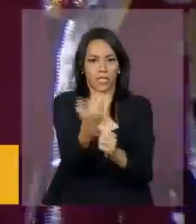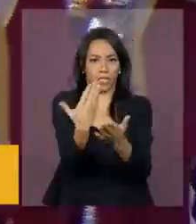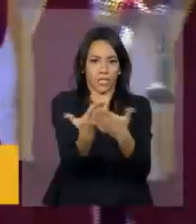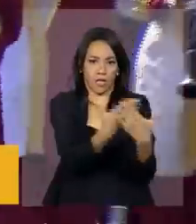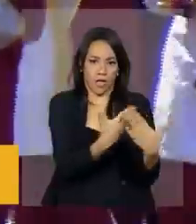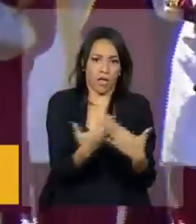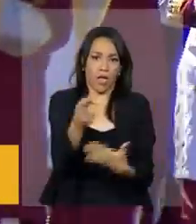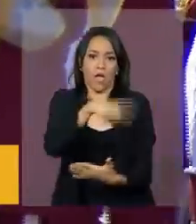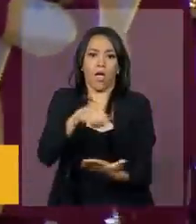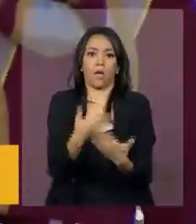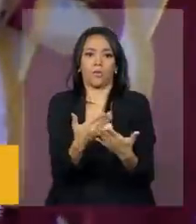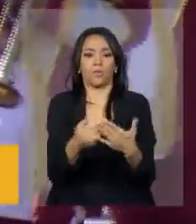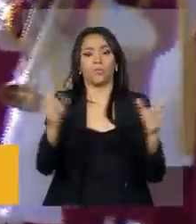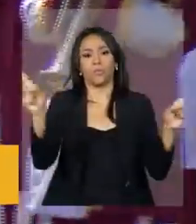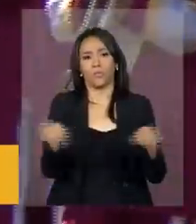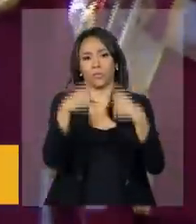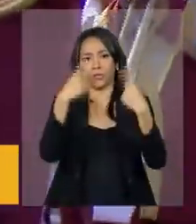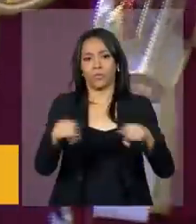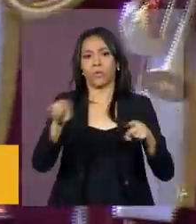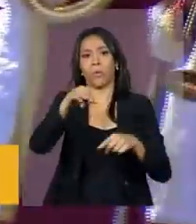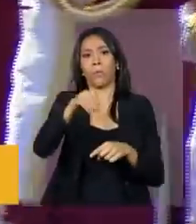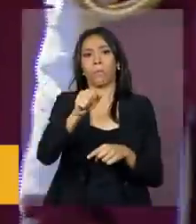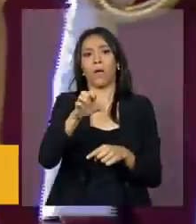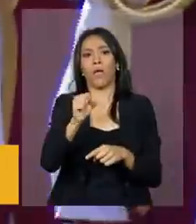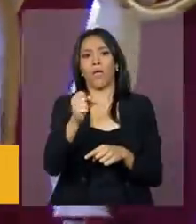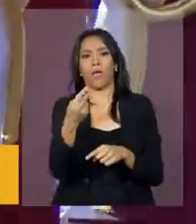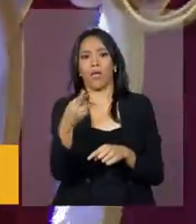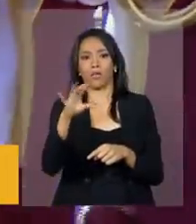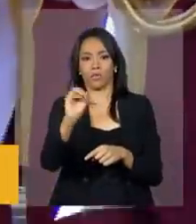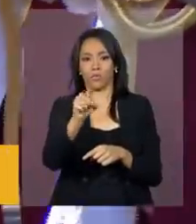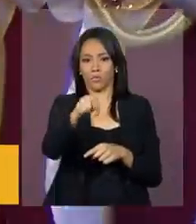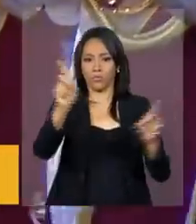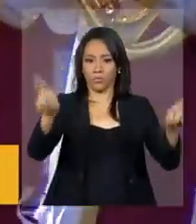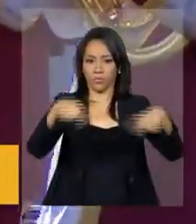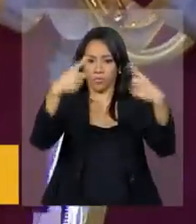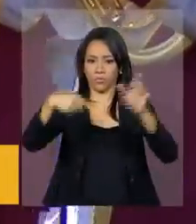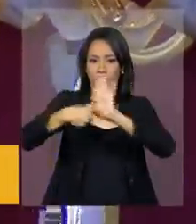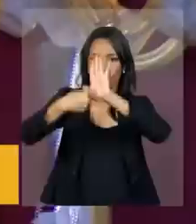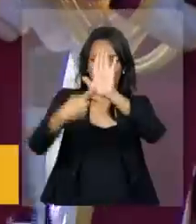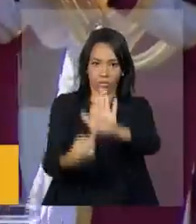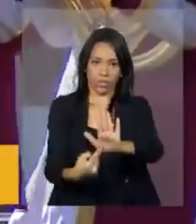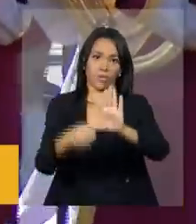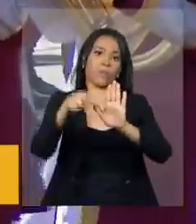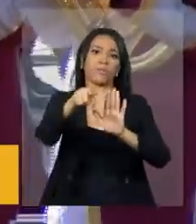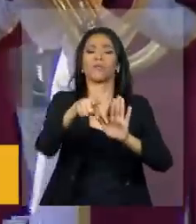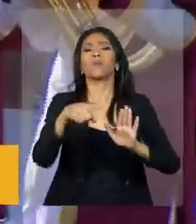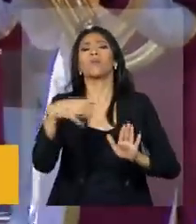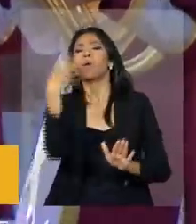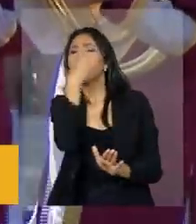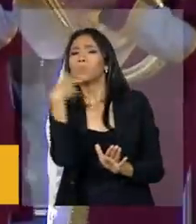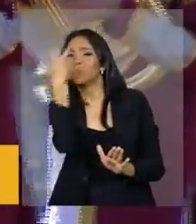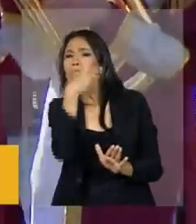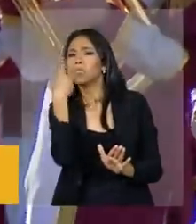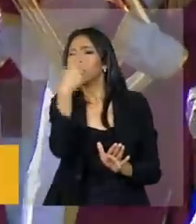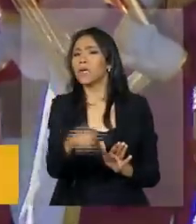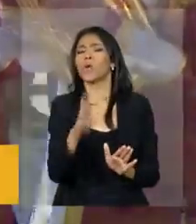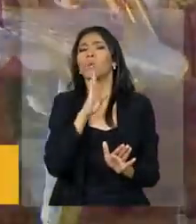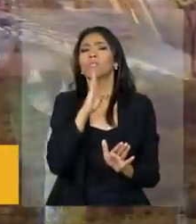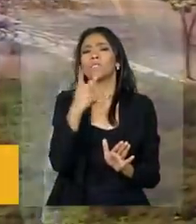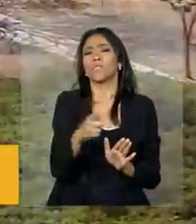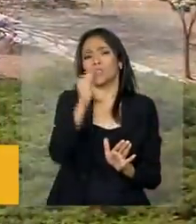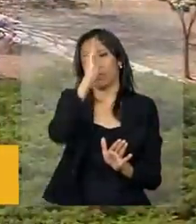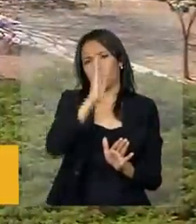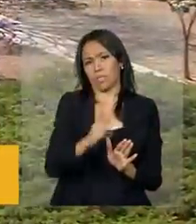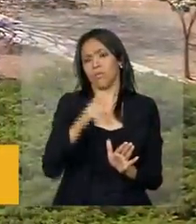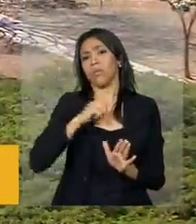maestro Steven Svaton. Apresenta a música Hyde Park, muito conhecida no país e tema de um dos programas